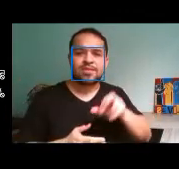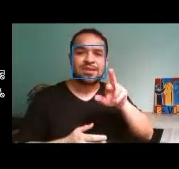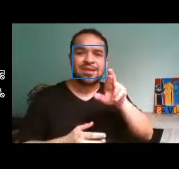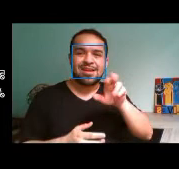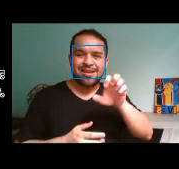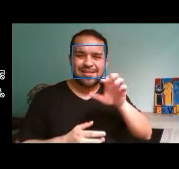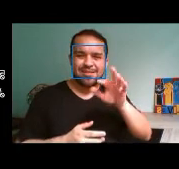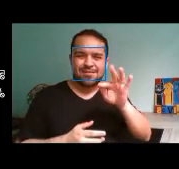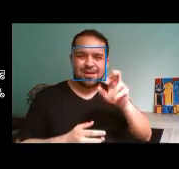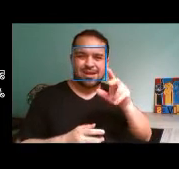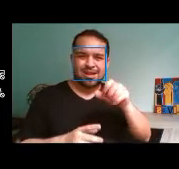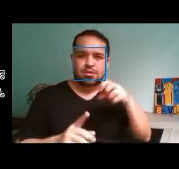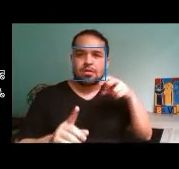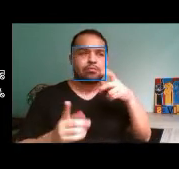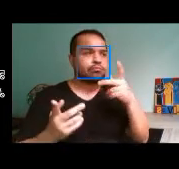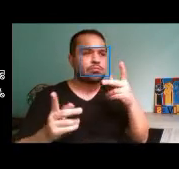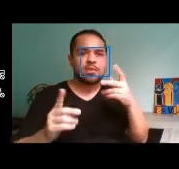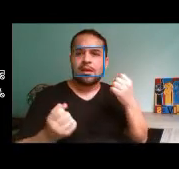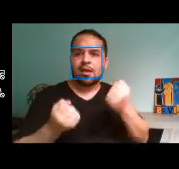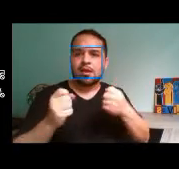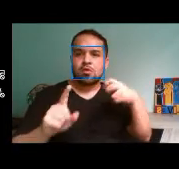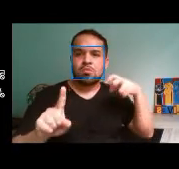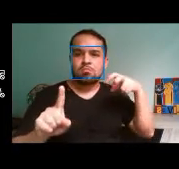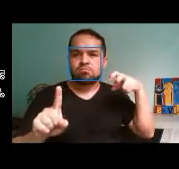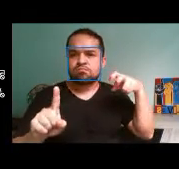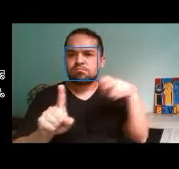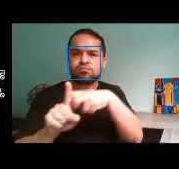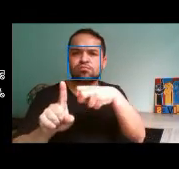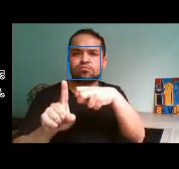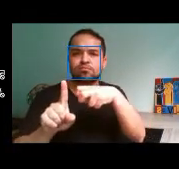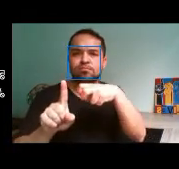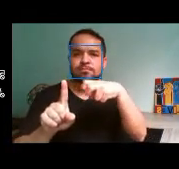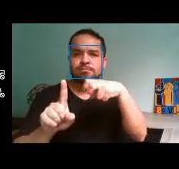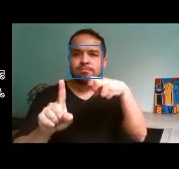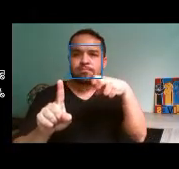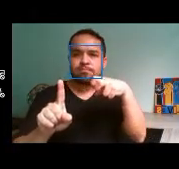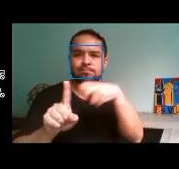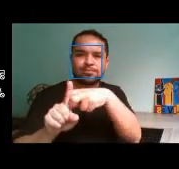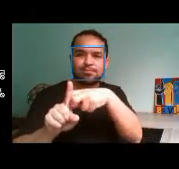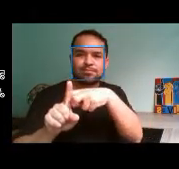refração, né? Que é aqui, por exemplo, uma batida, né?